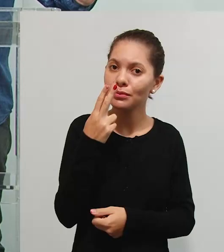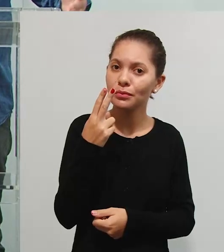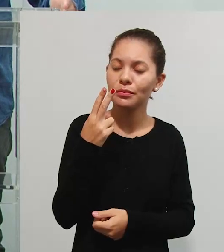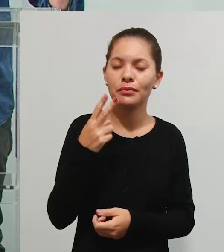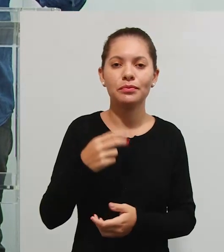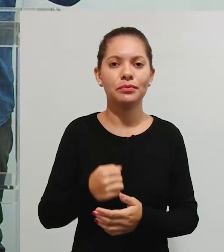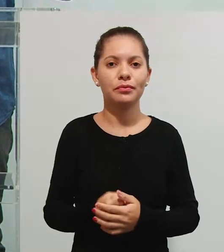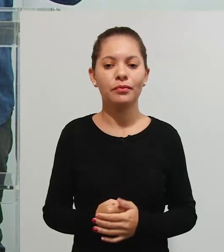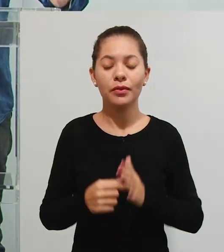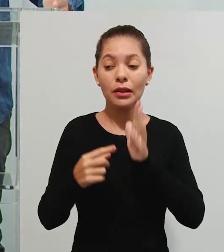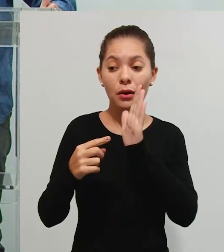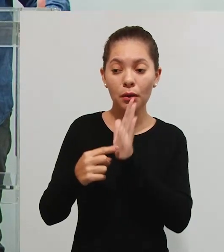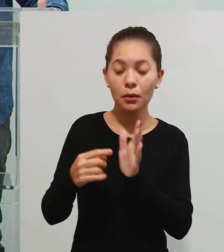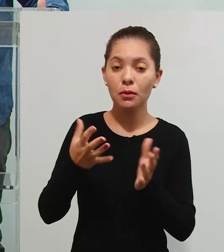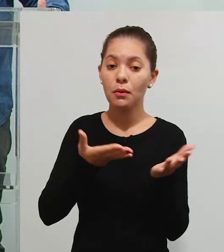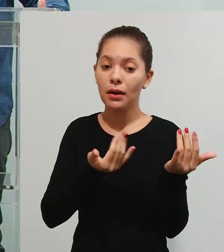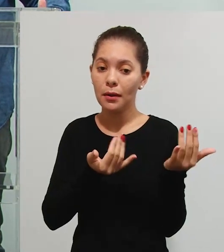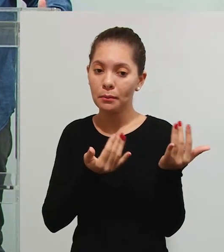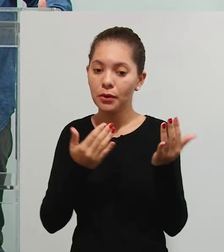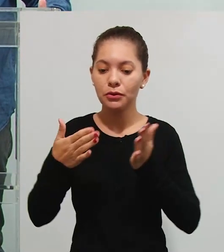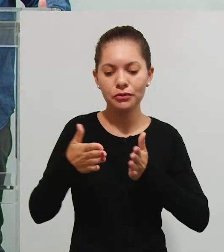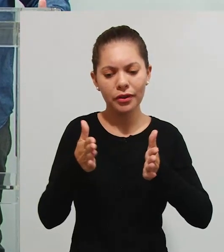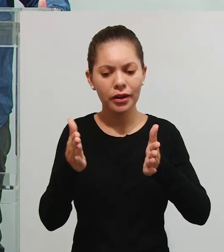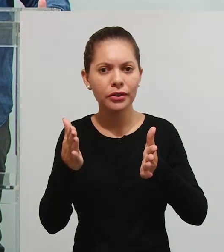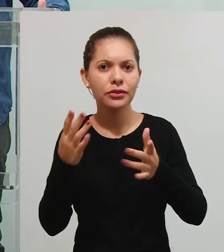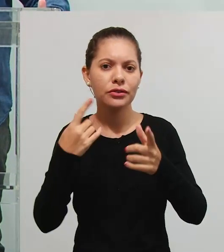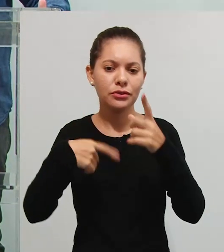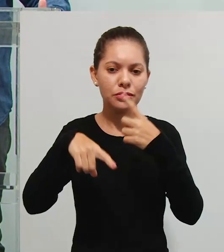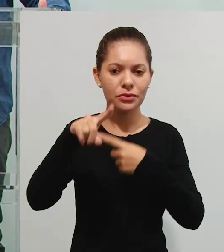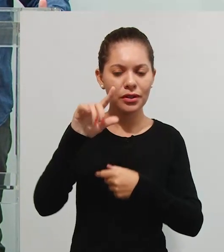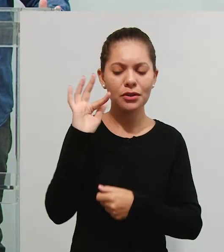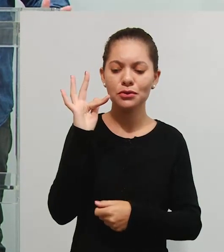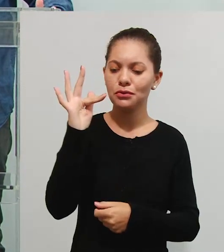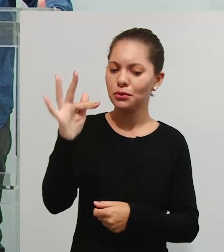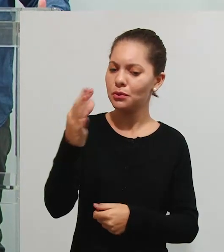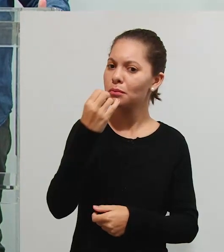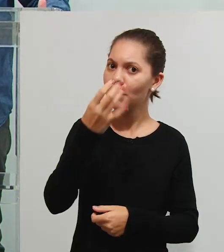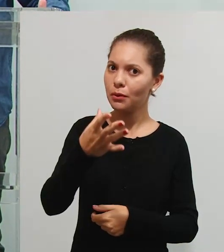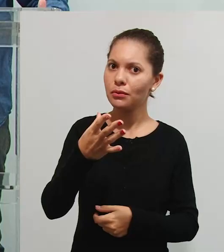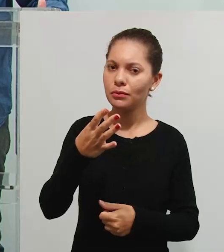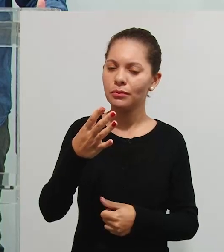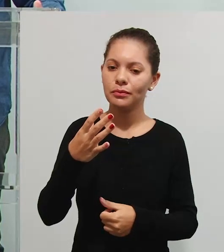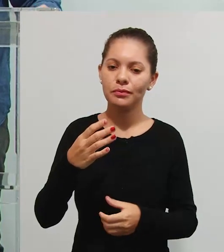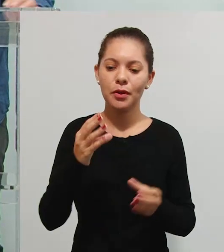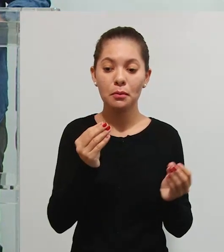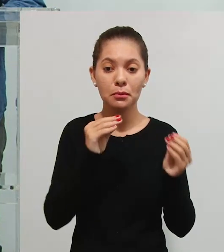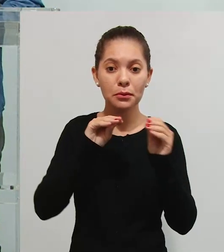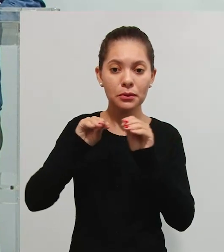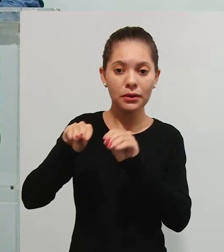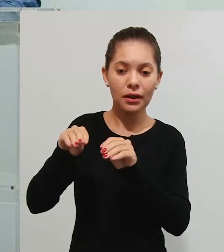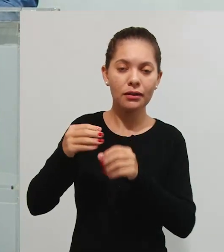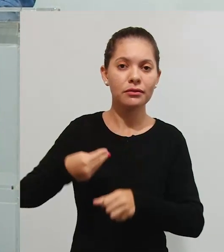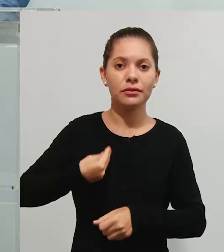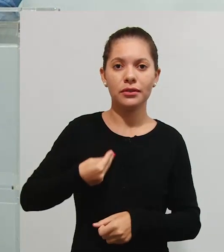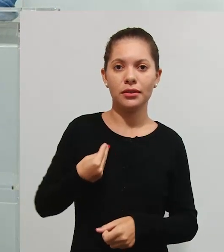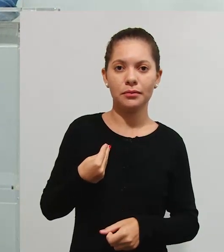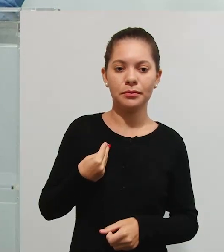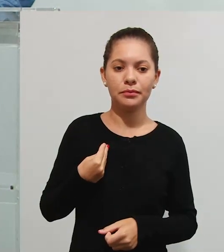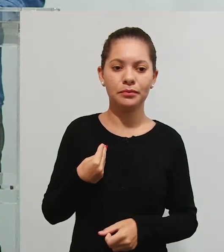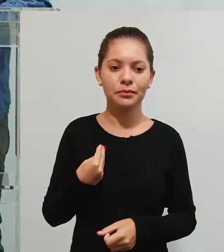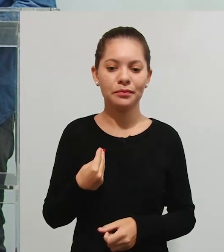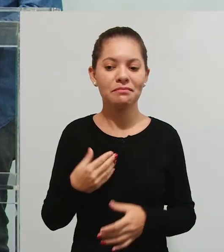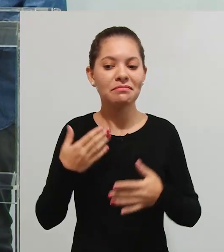crianças, para esses jovens, um caminho diferente, um caminho de sucesso, um caminho fora dessa realidade, ok?